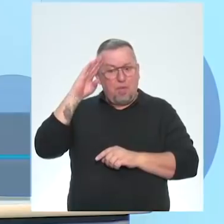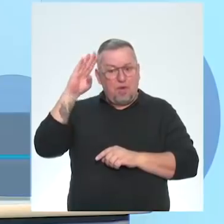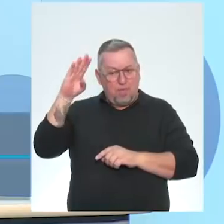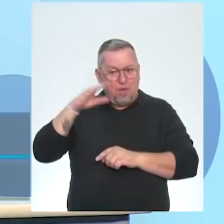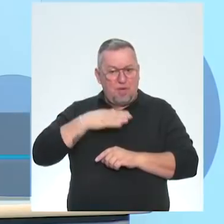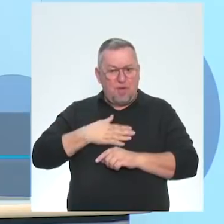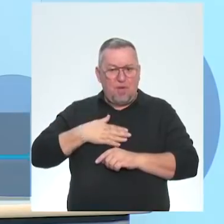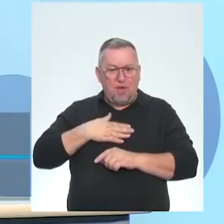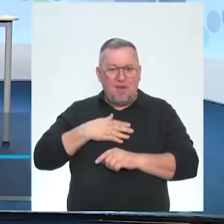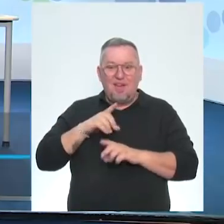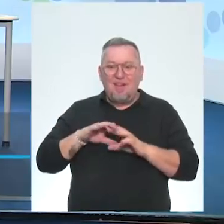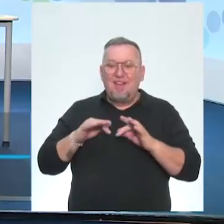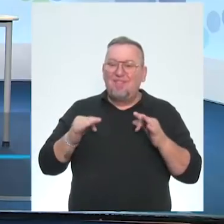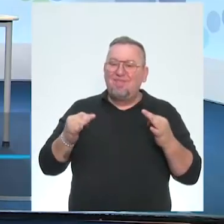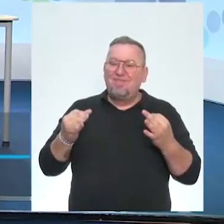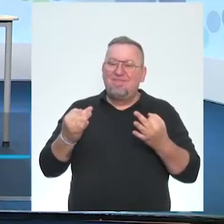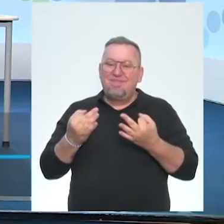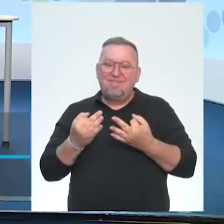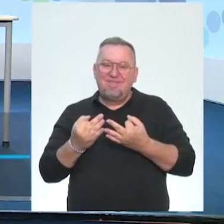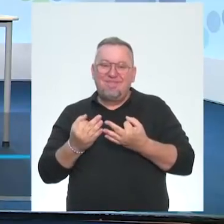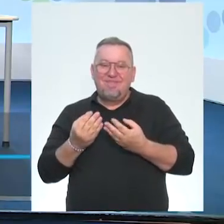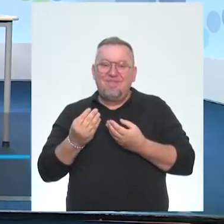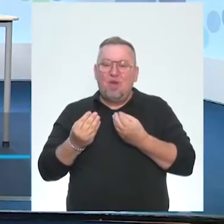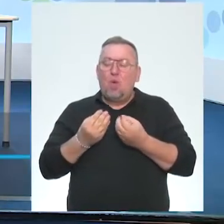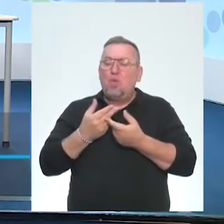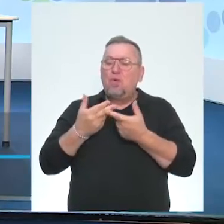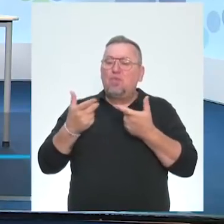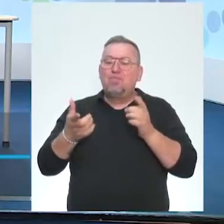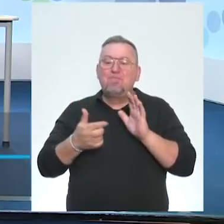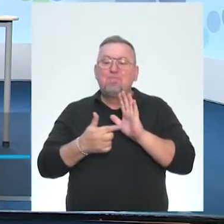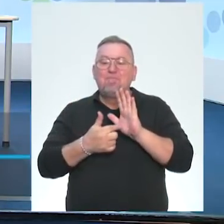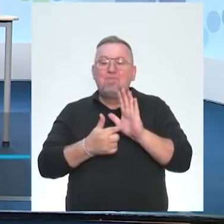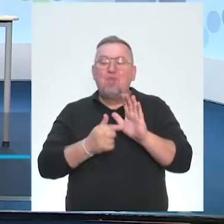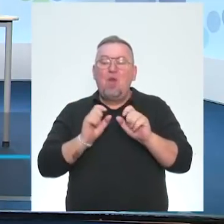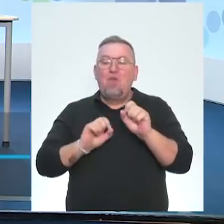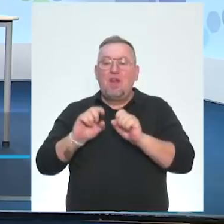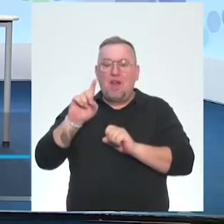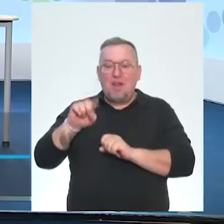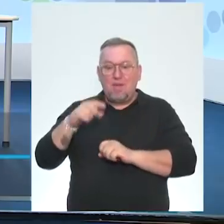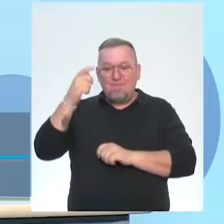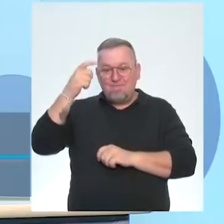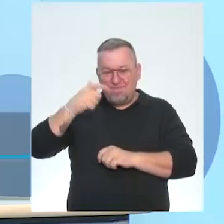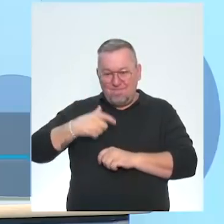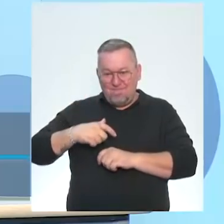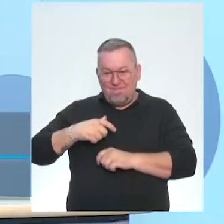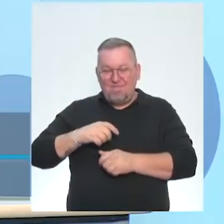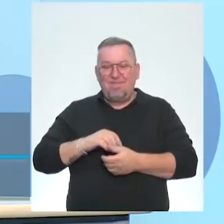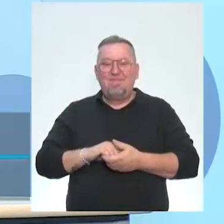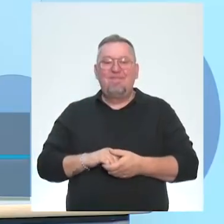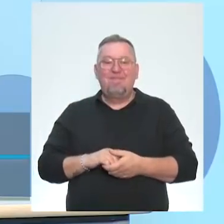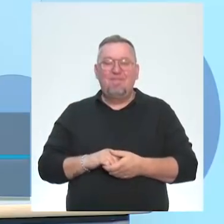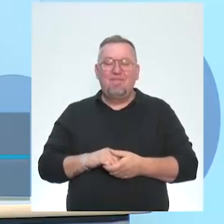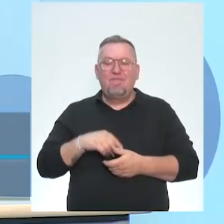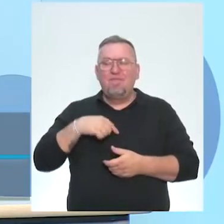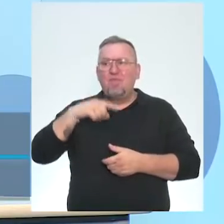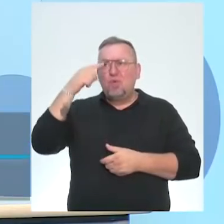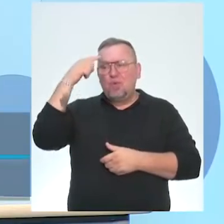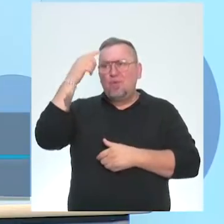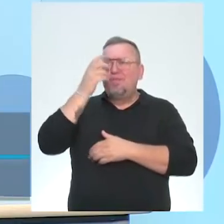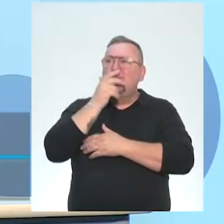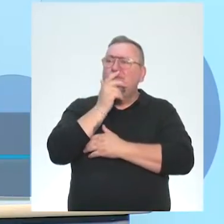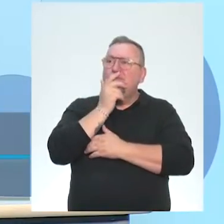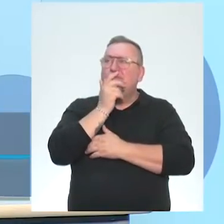não para para pensar. O professor Anderson escolheu um objeto que foi adquirido no dia em que ele estava passeando com a família.